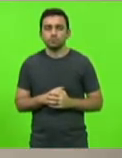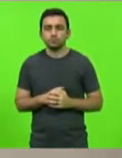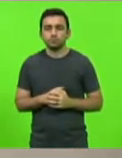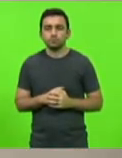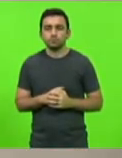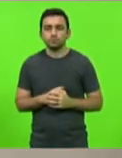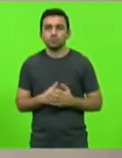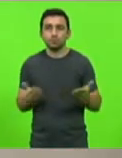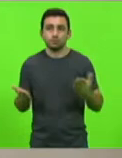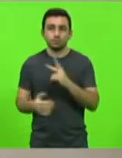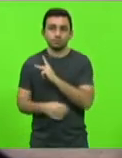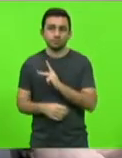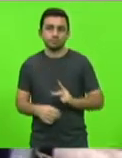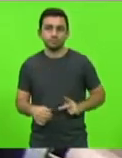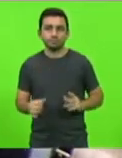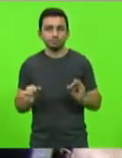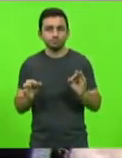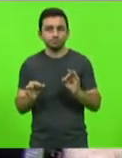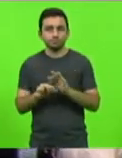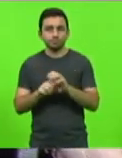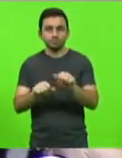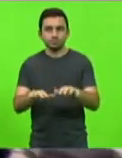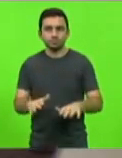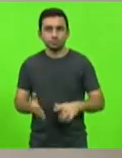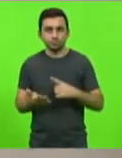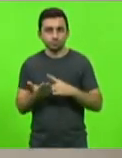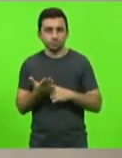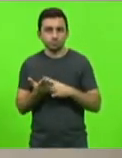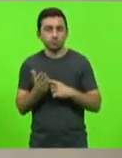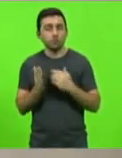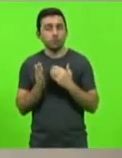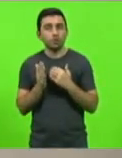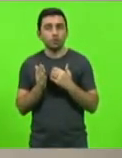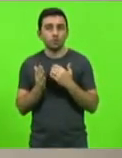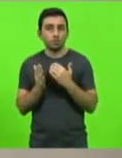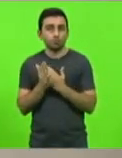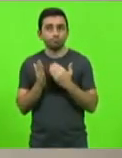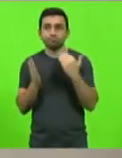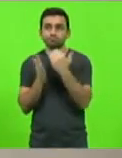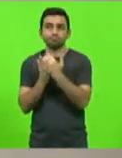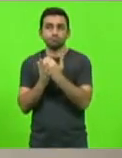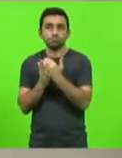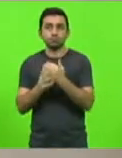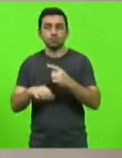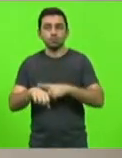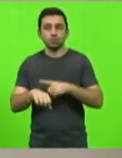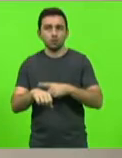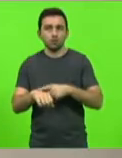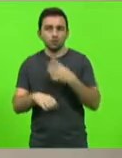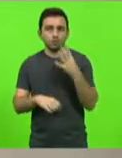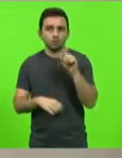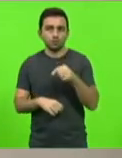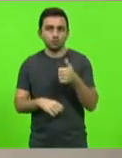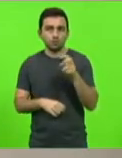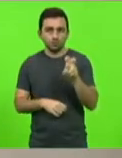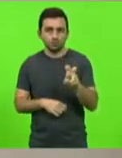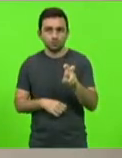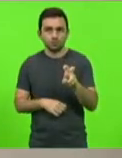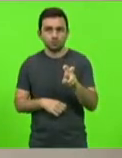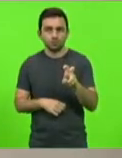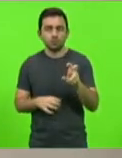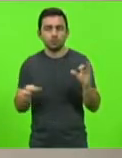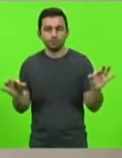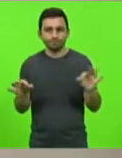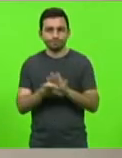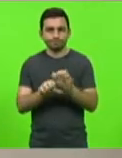Esta presidência encerra a presente sessão e convoca outra sessão extraordinária para as 16 horas e 15 minutos. Está